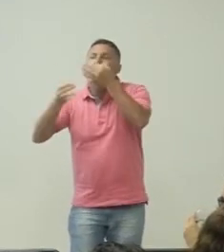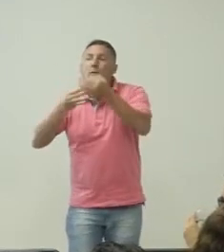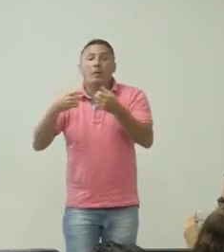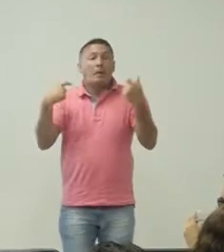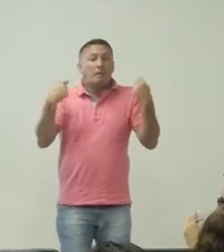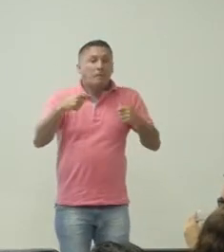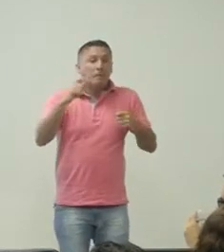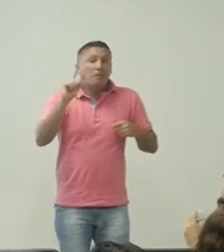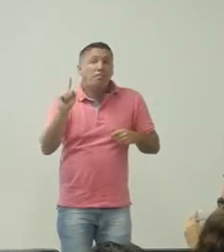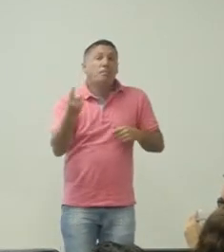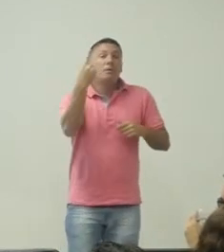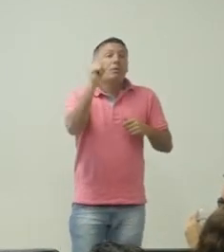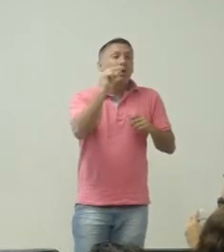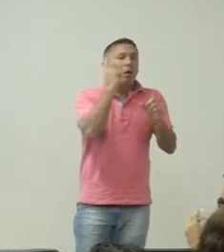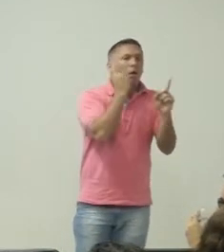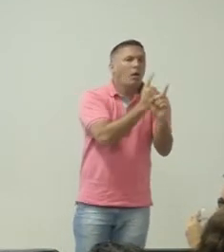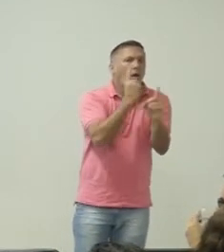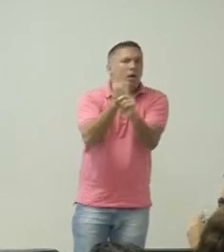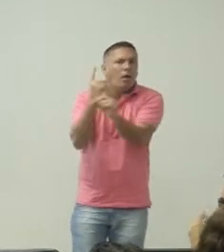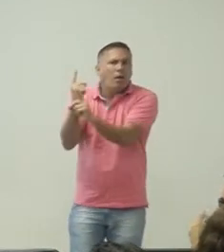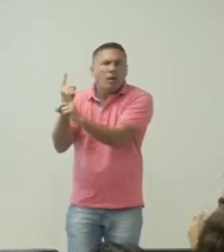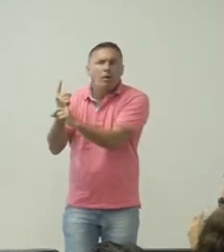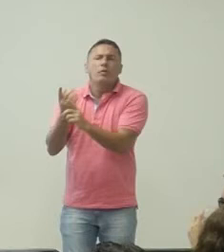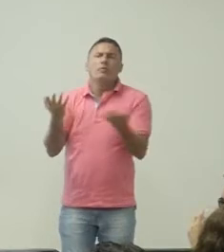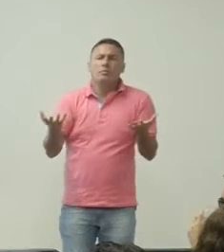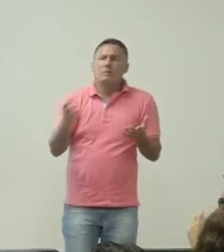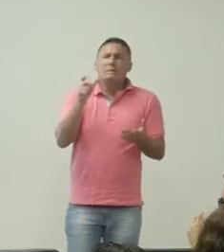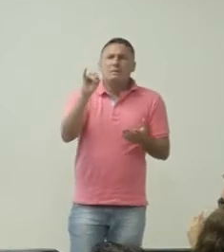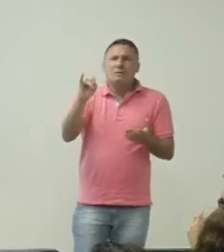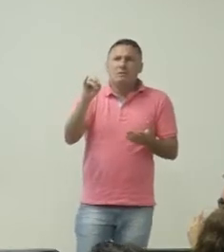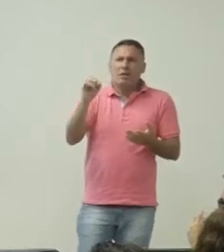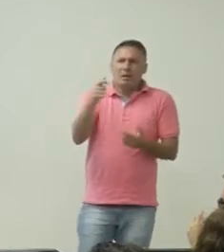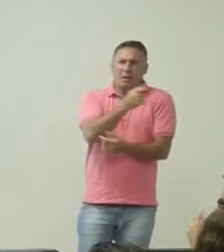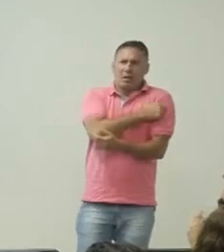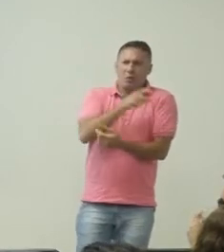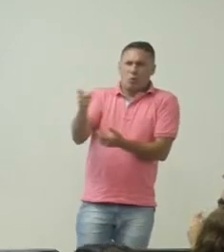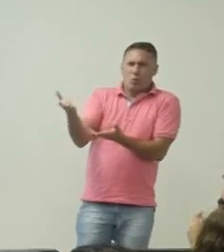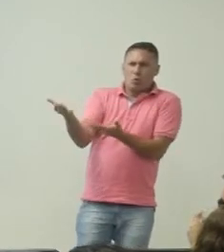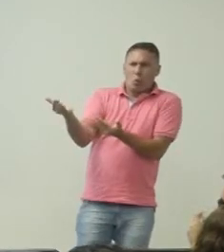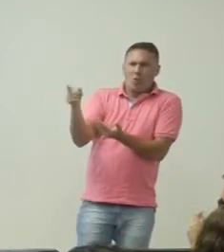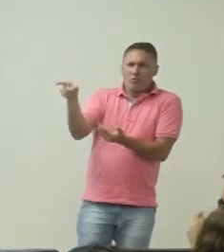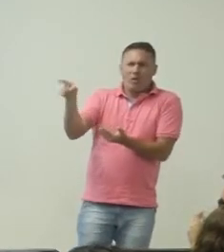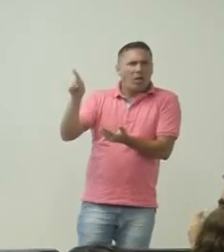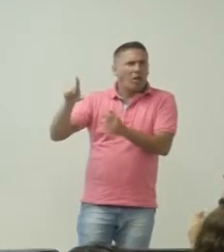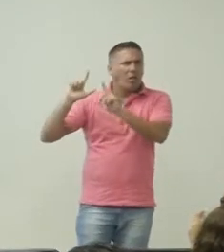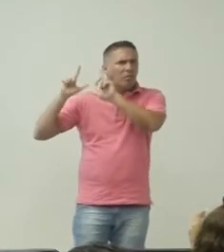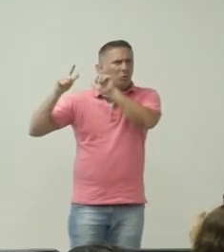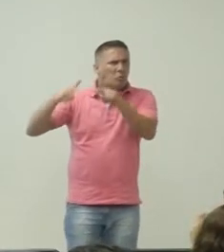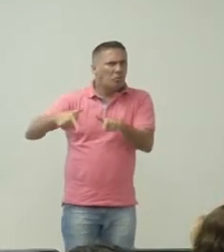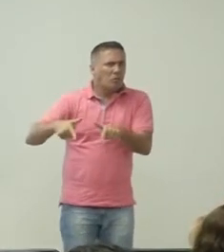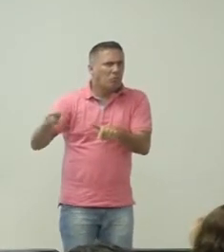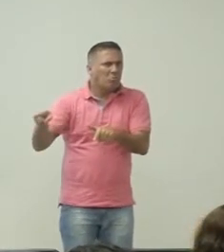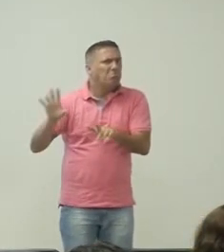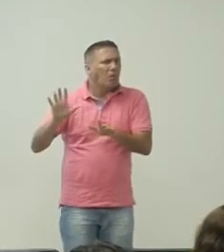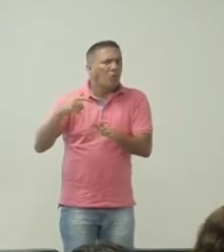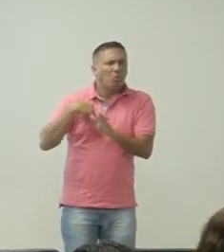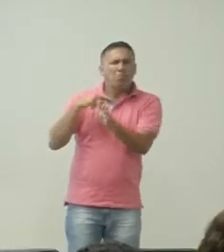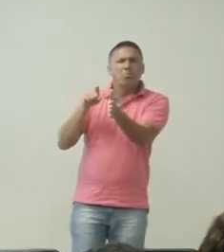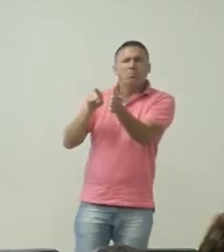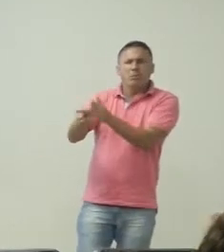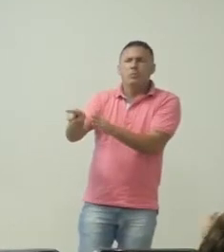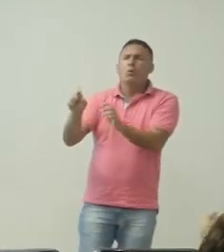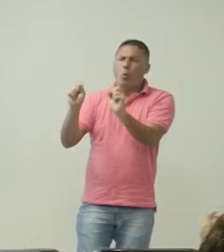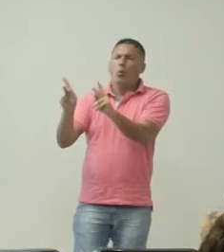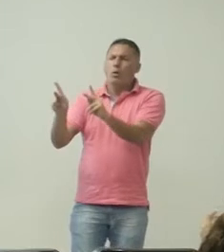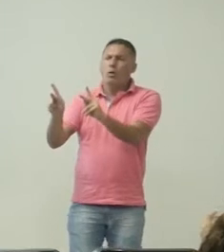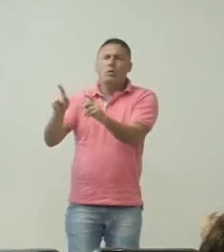enxergar essas práticas. Quando um aluno muito jovem me diz que é conservador, eu costumo perguntar para ele, ok, a nossa sociedade está